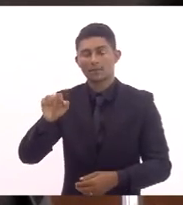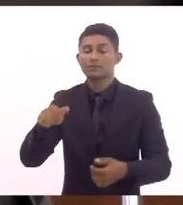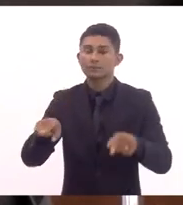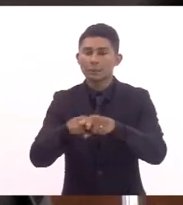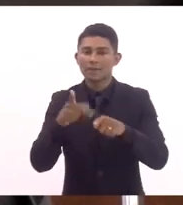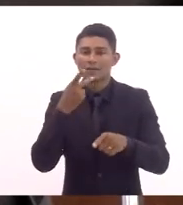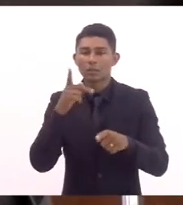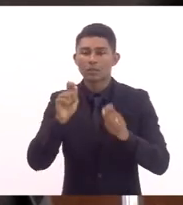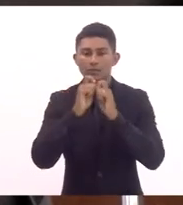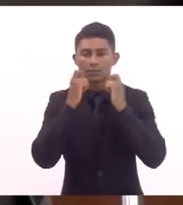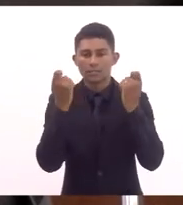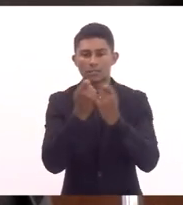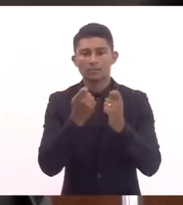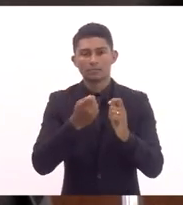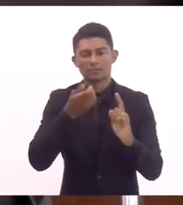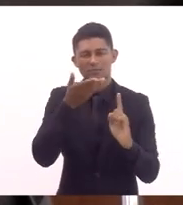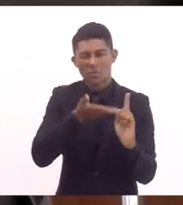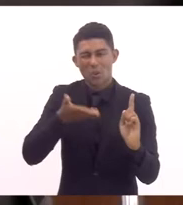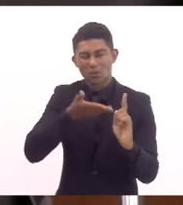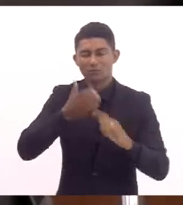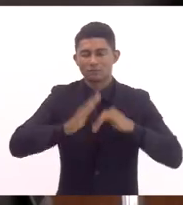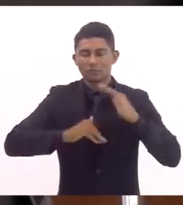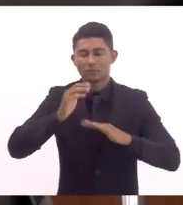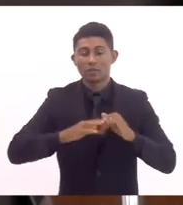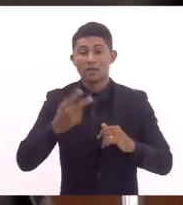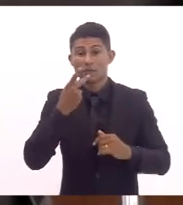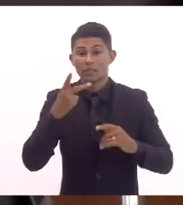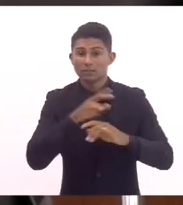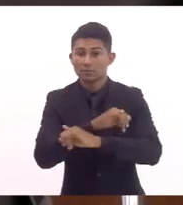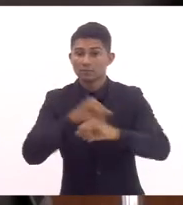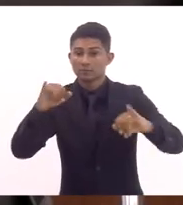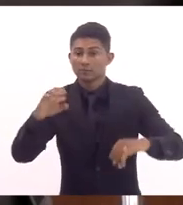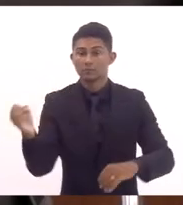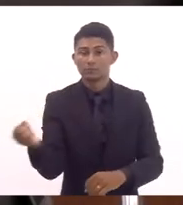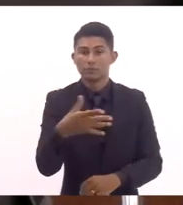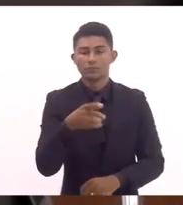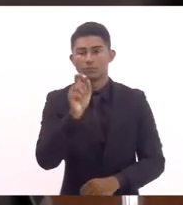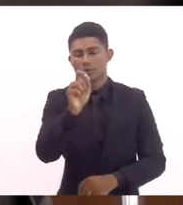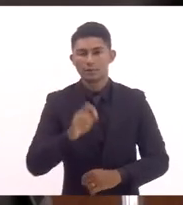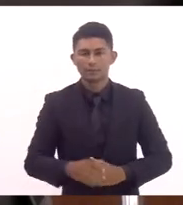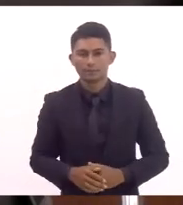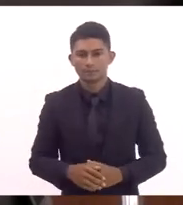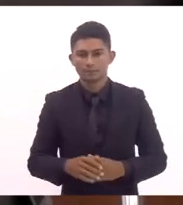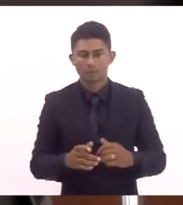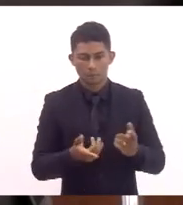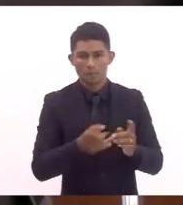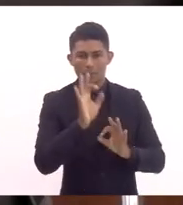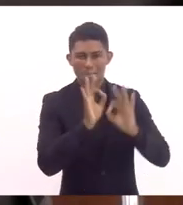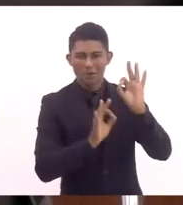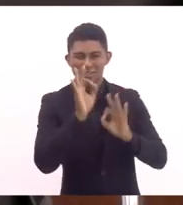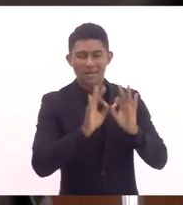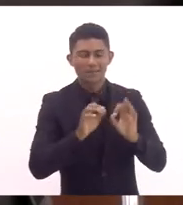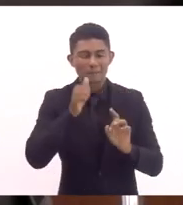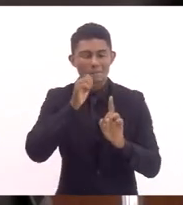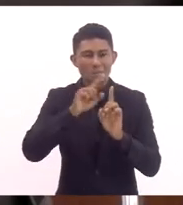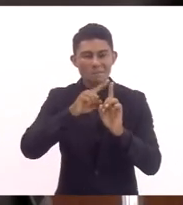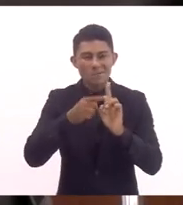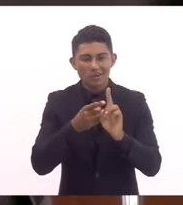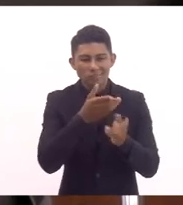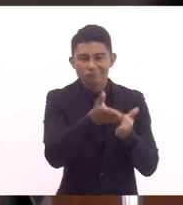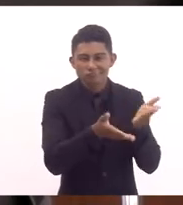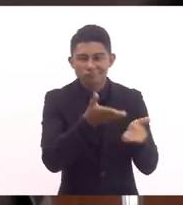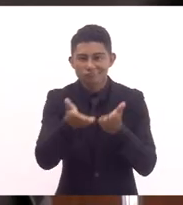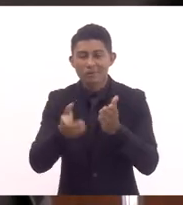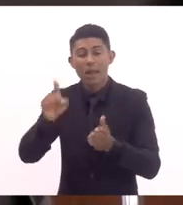sobre a associação de doulas queria trazer algumas novidades para vocês uma delas é que o projeto acolher gestante que é um